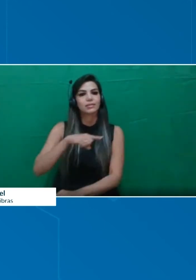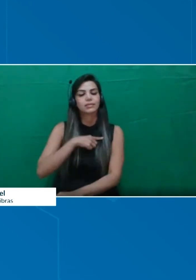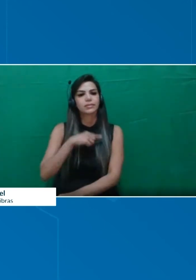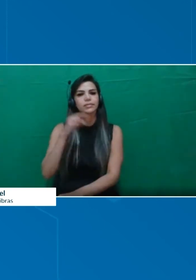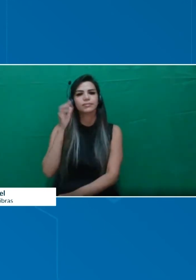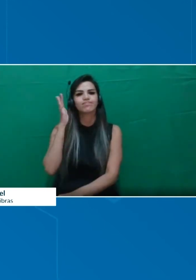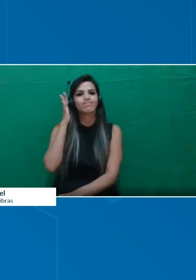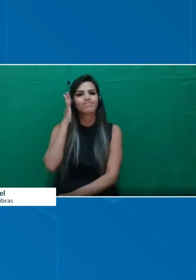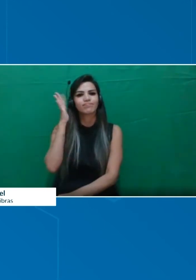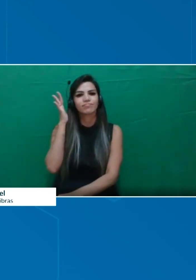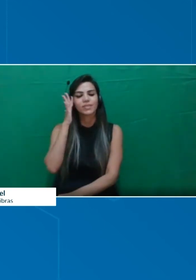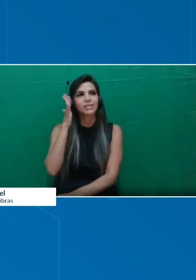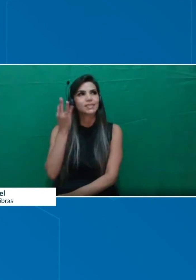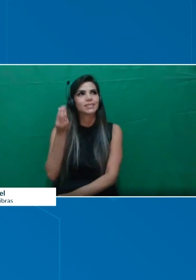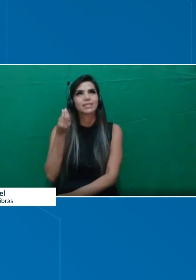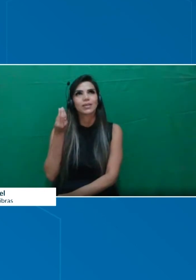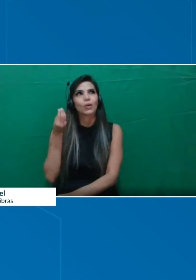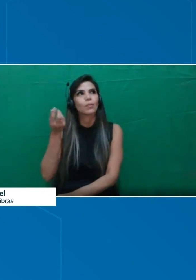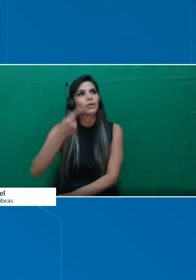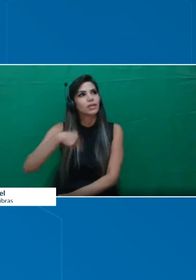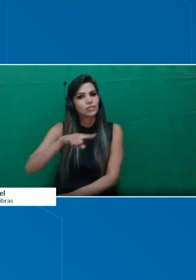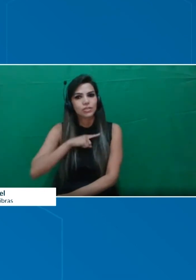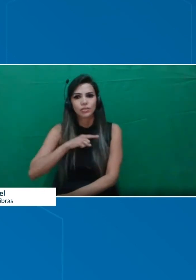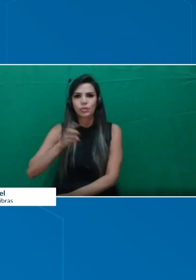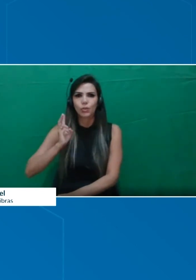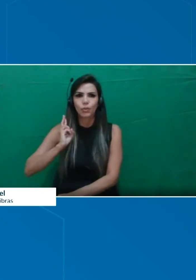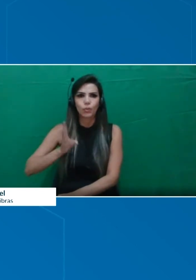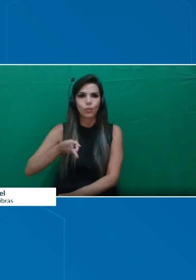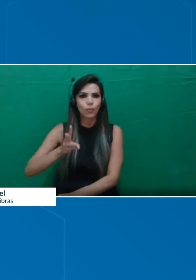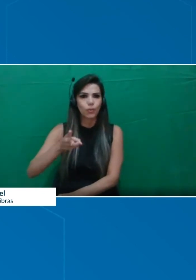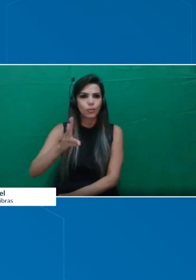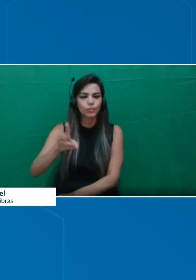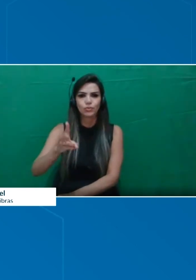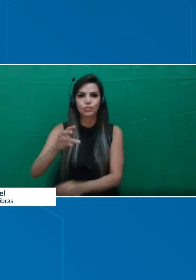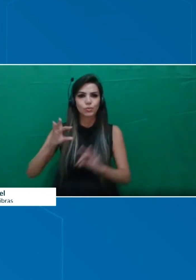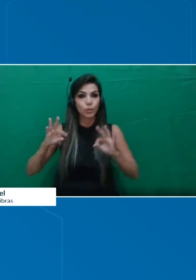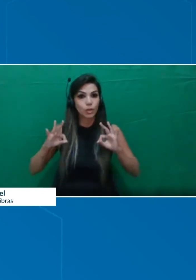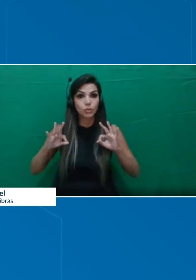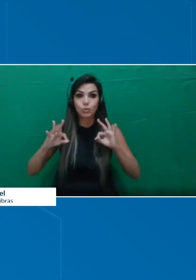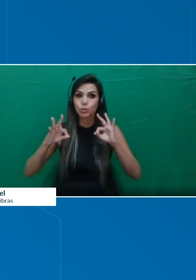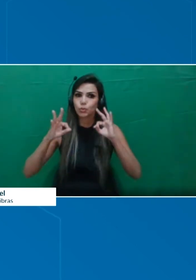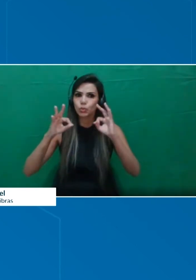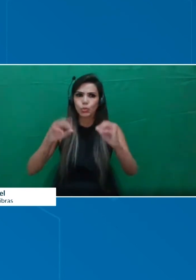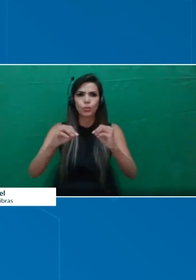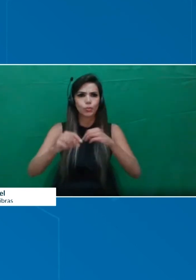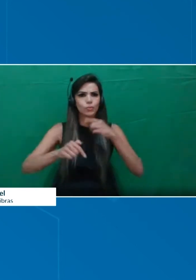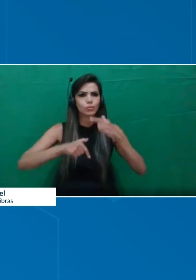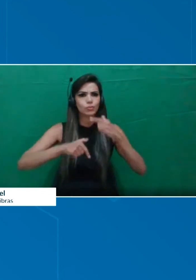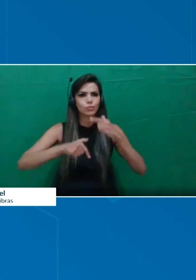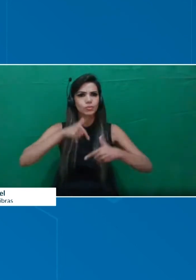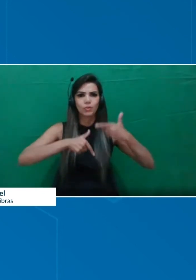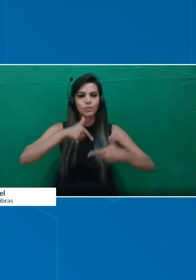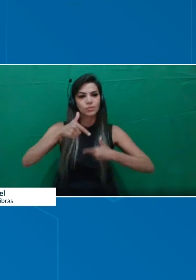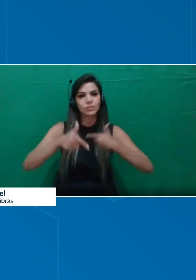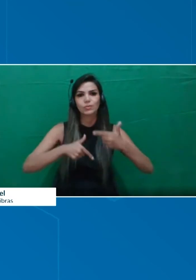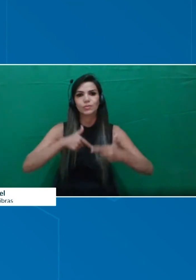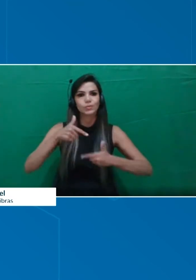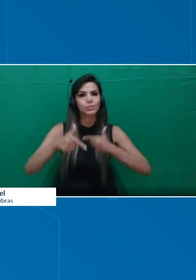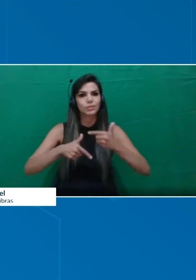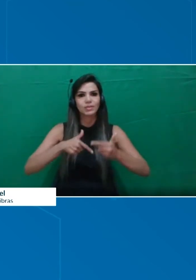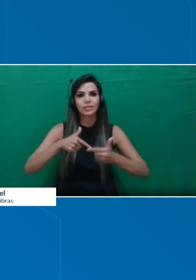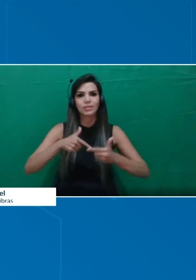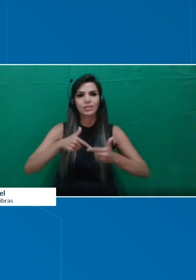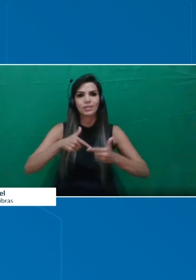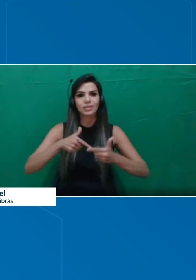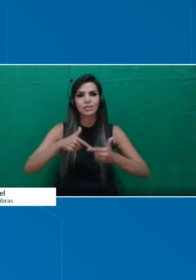possível a gente continuar com praticamente todas as nossas atividades sem